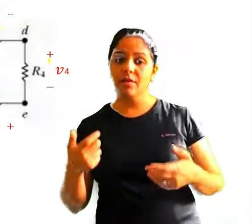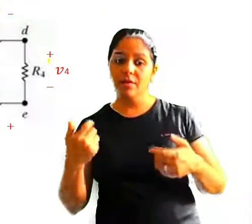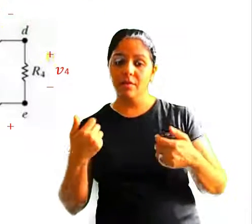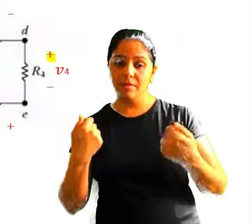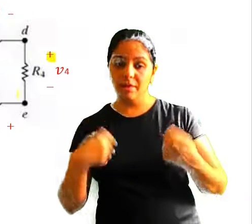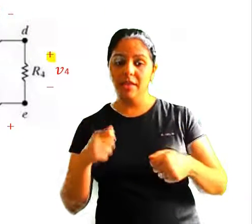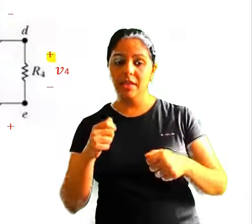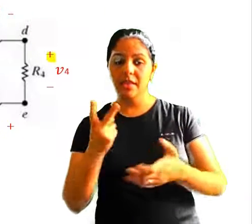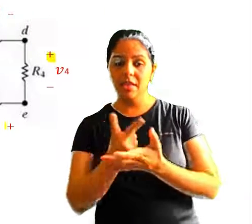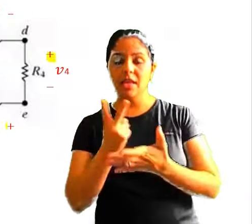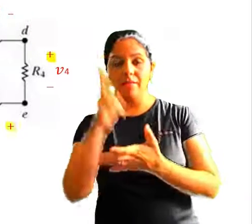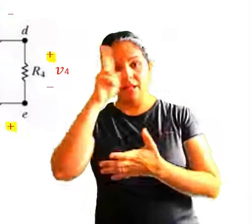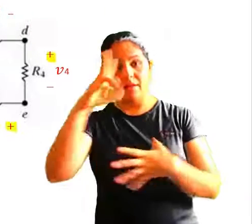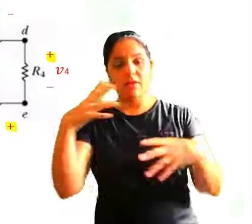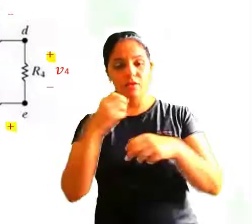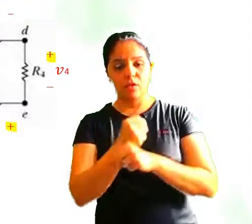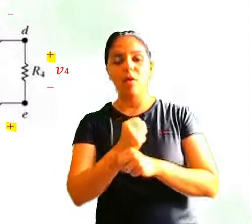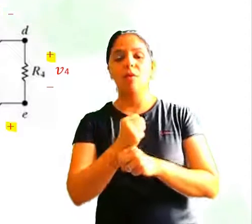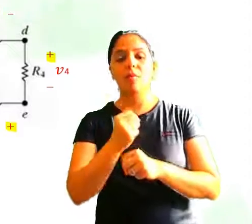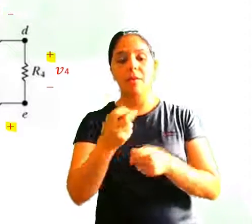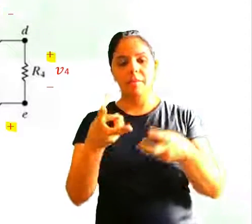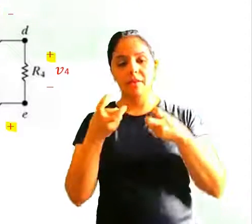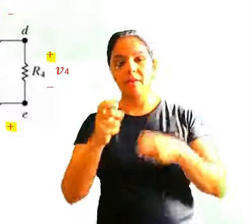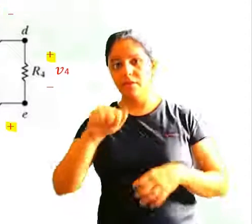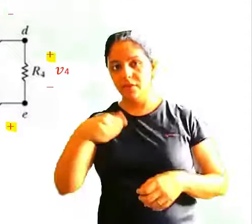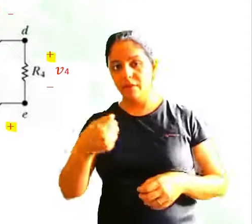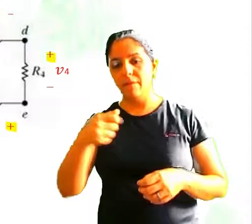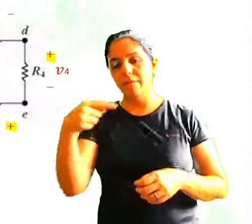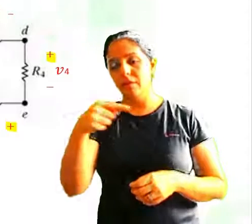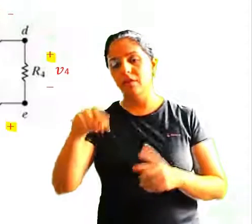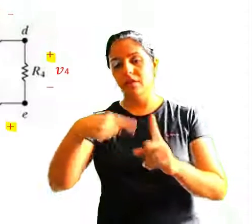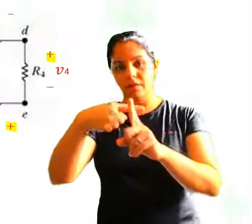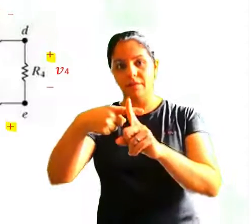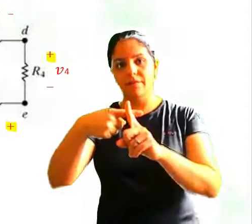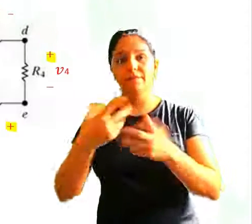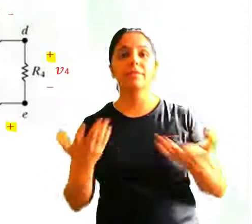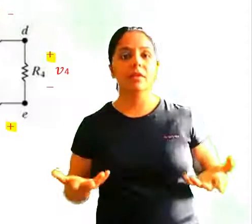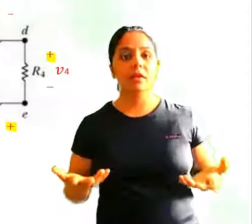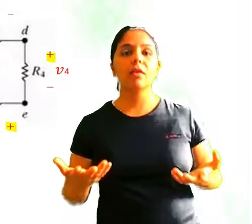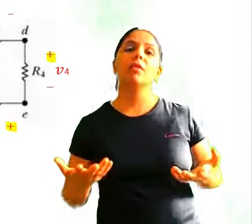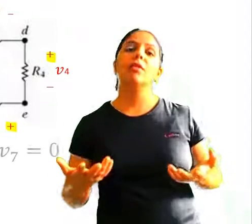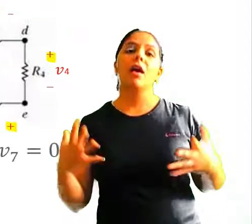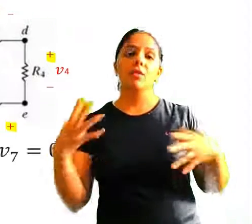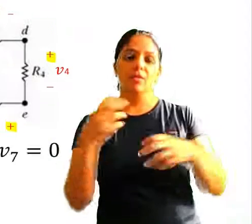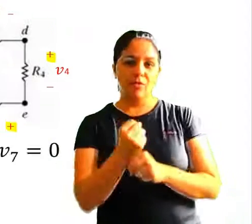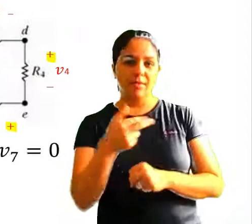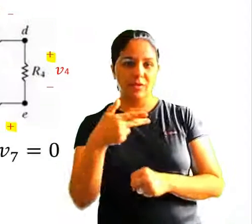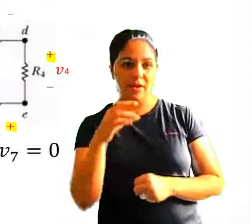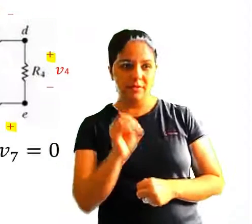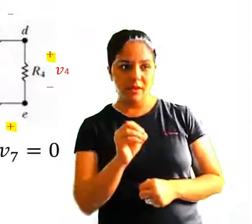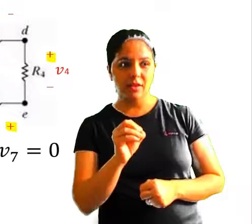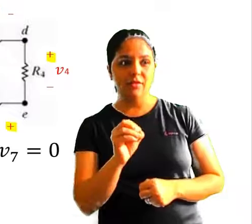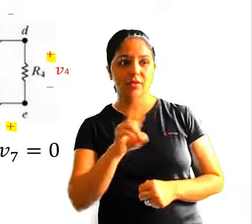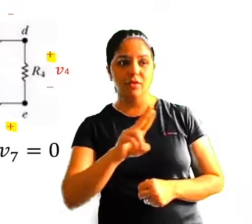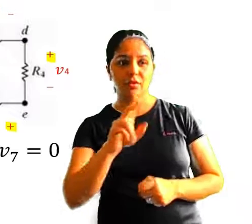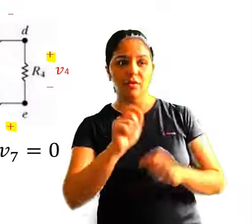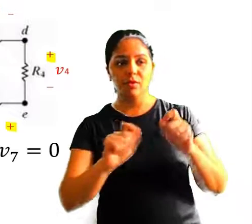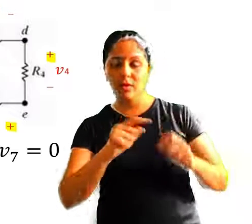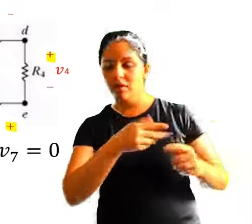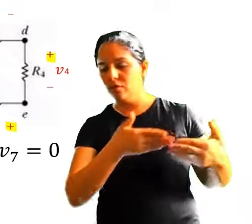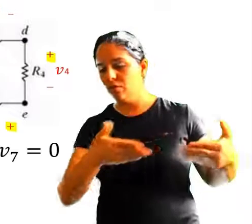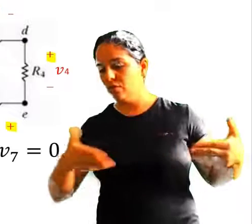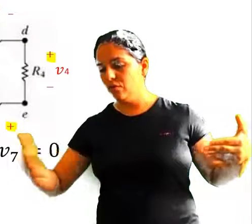primeiro um sinal positivo, tá? Então é isso que algebricamente significa você considerar os sinais, tá? E aí você vai obter essa